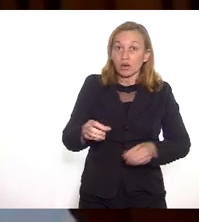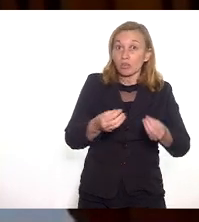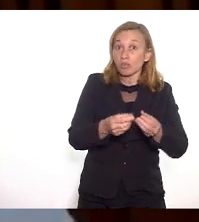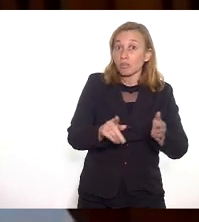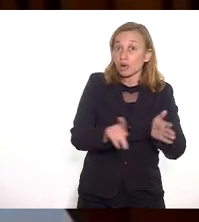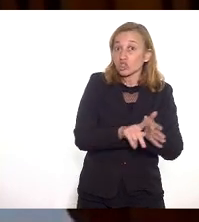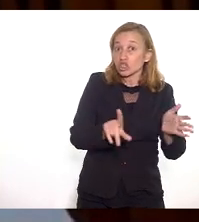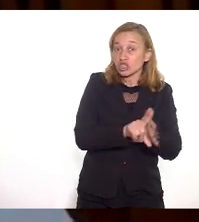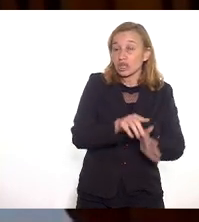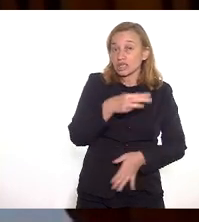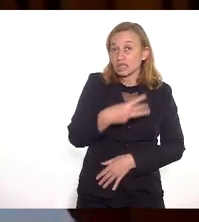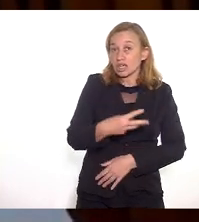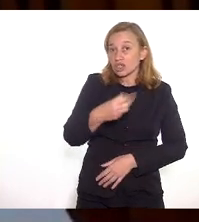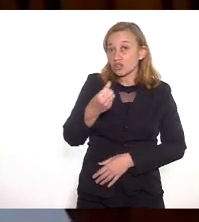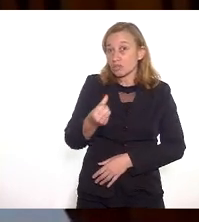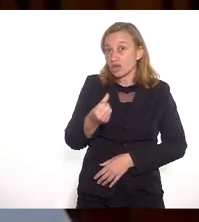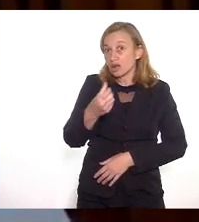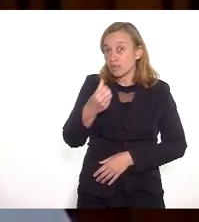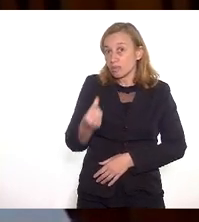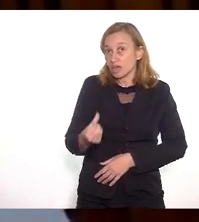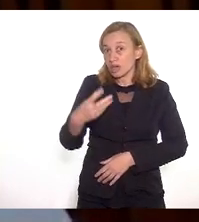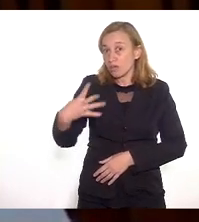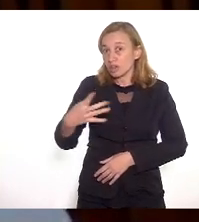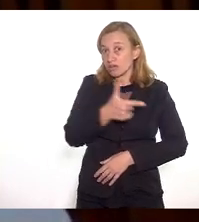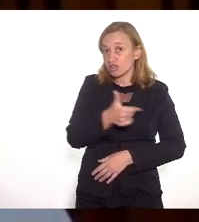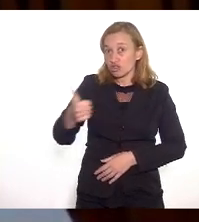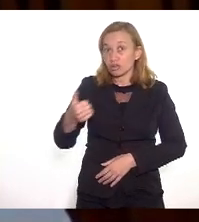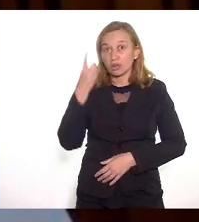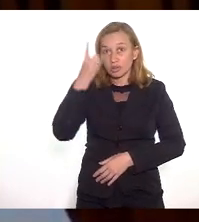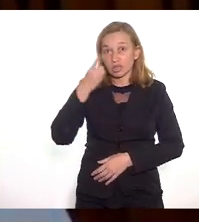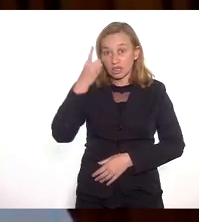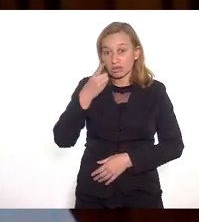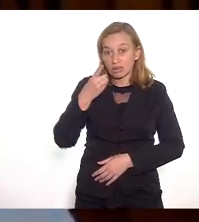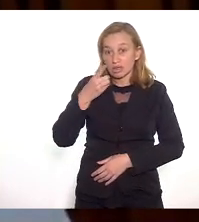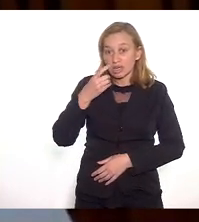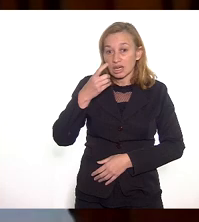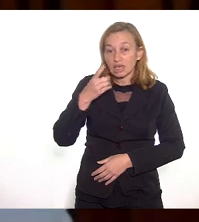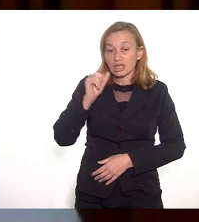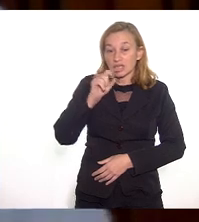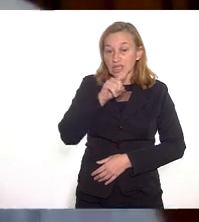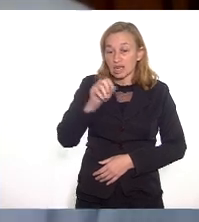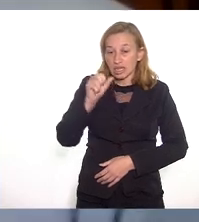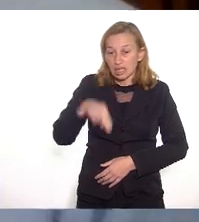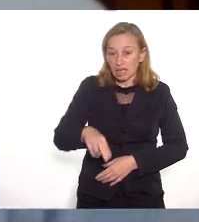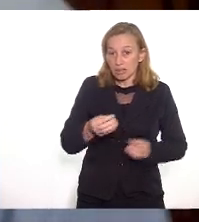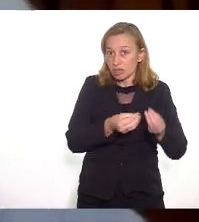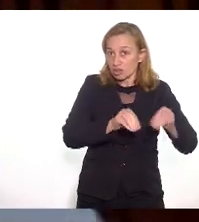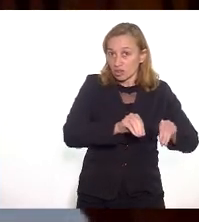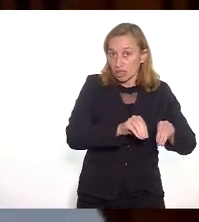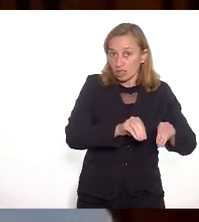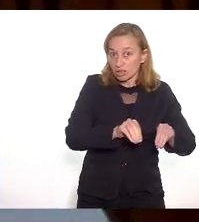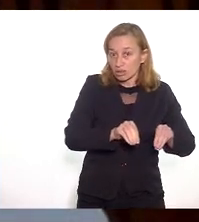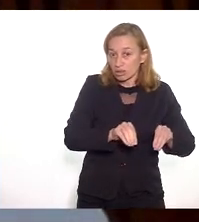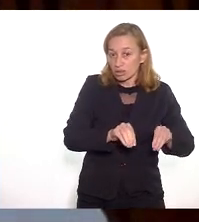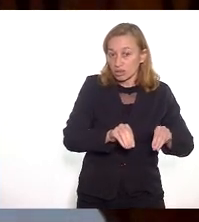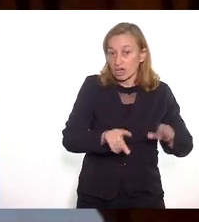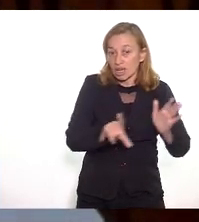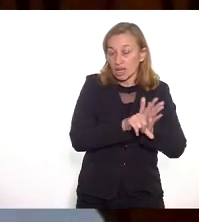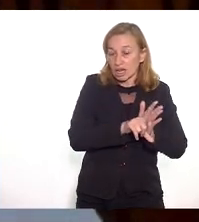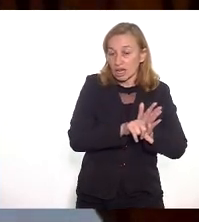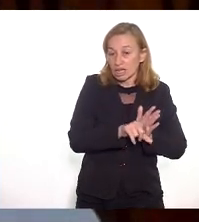lei 3664/2021, autoria deputada Zeidan. O parecer é pela prejudicabilidade quando a lei